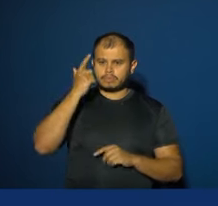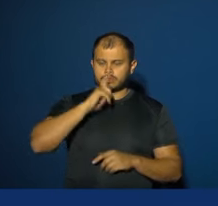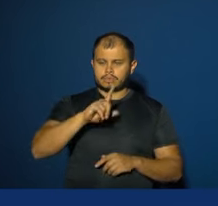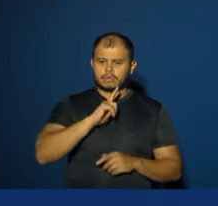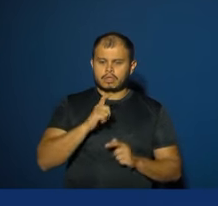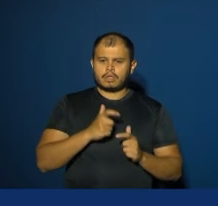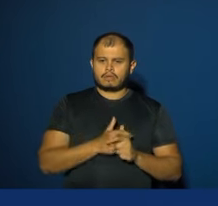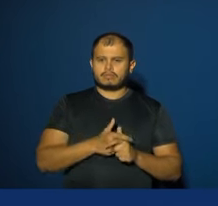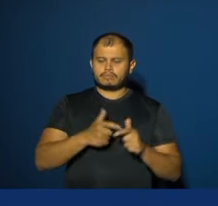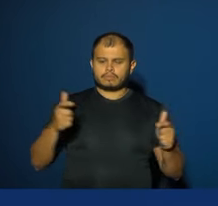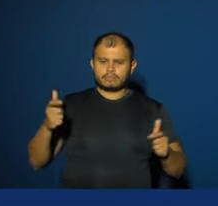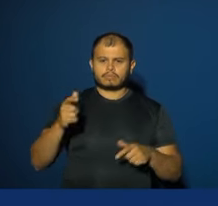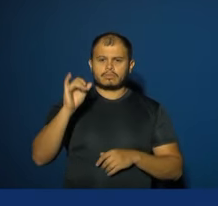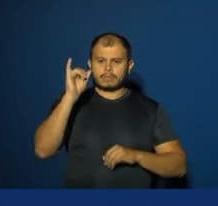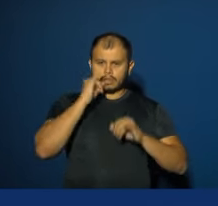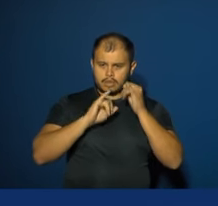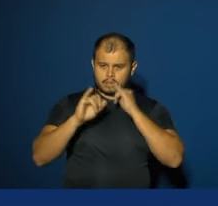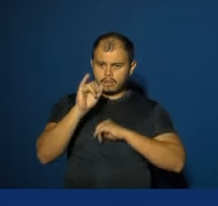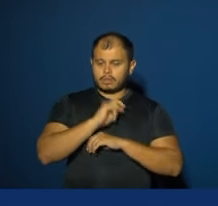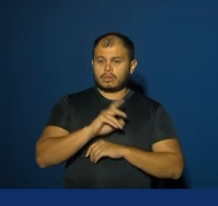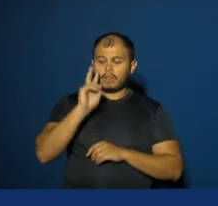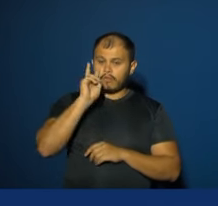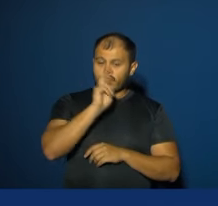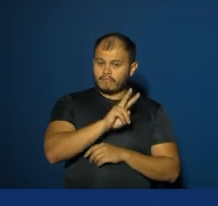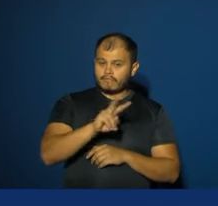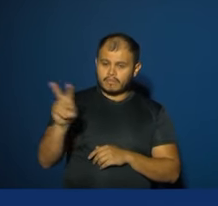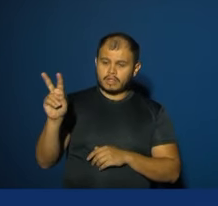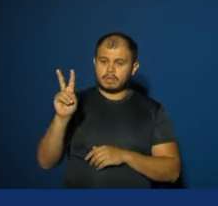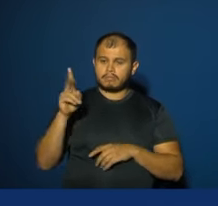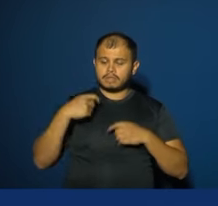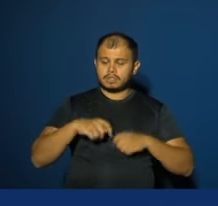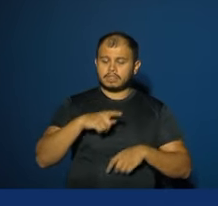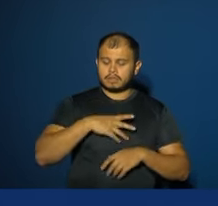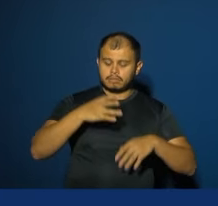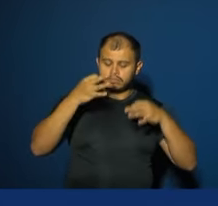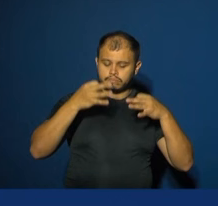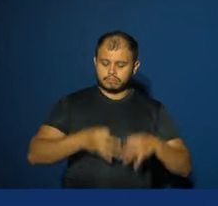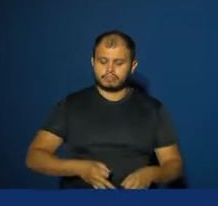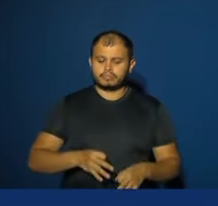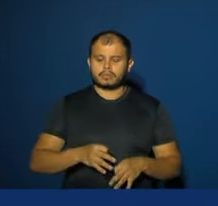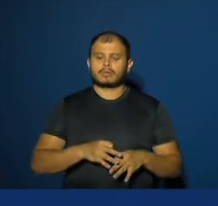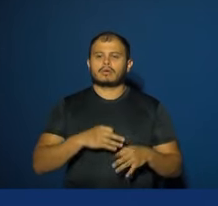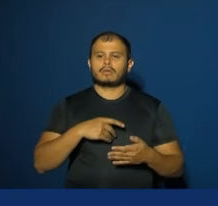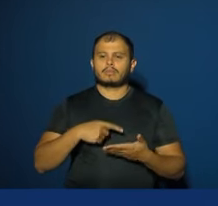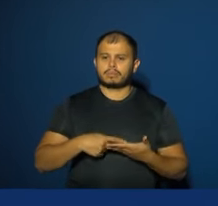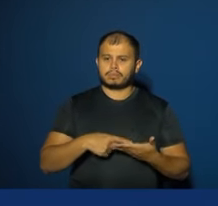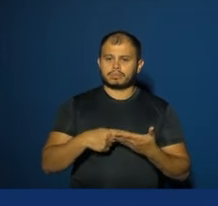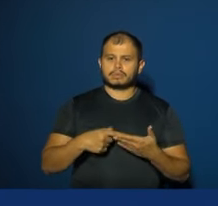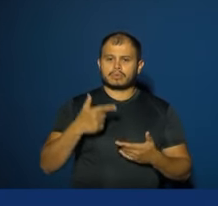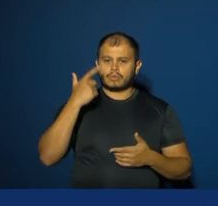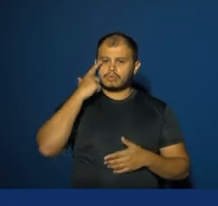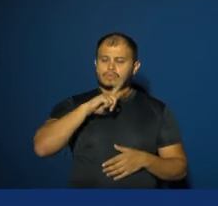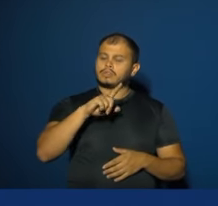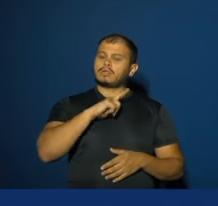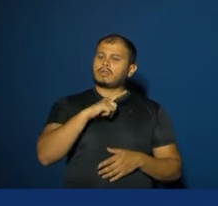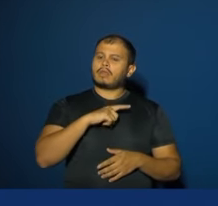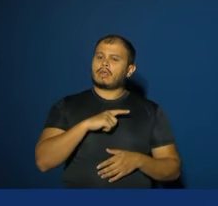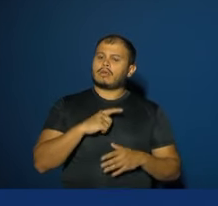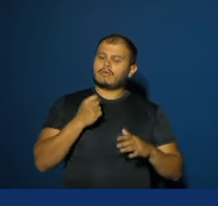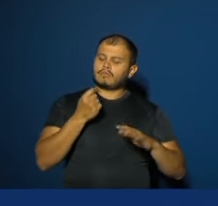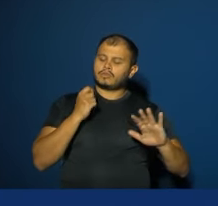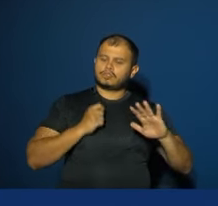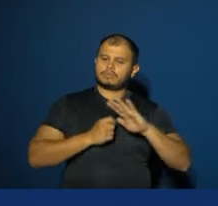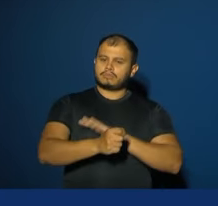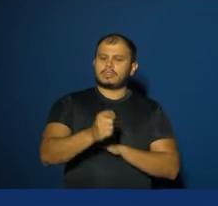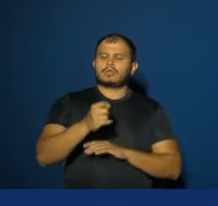uma das empresas no setor elétrico e eu vi isso quer dizer no momento em que se ajustam as condições regulatórias se consegue atrair investimentos internacionais